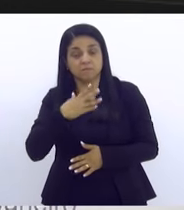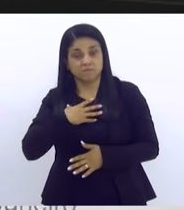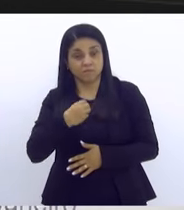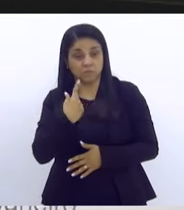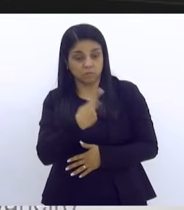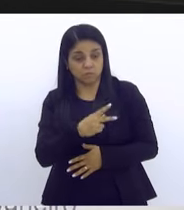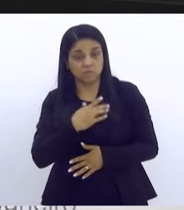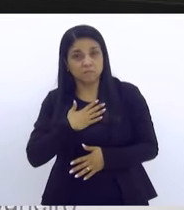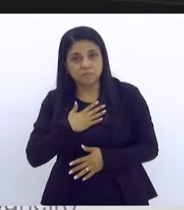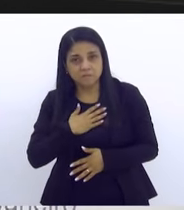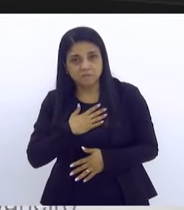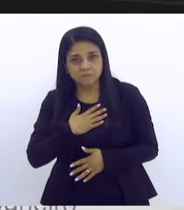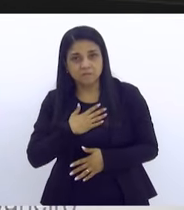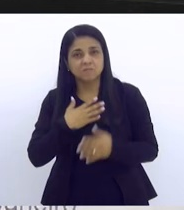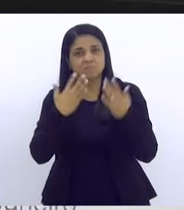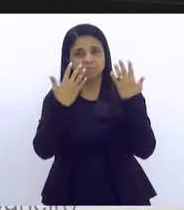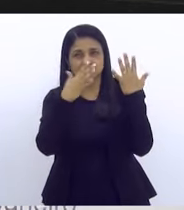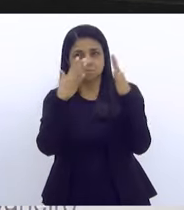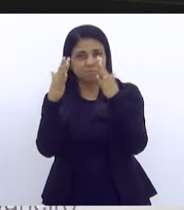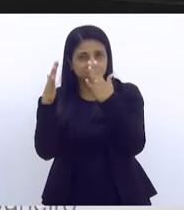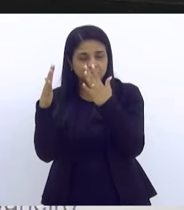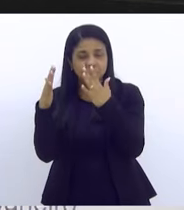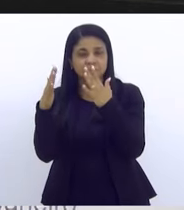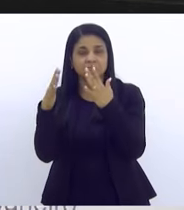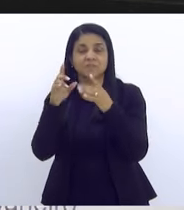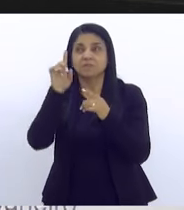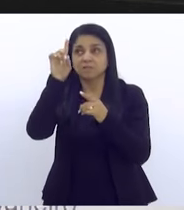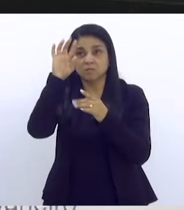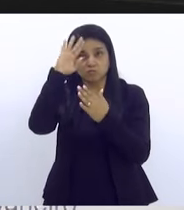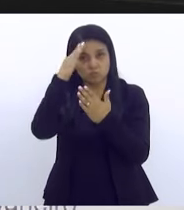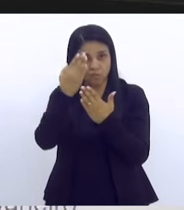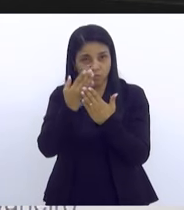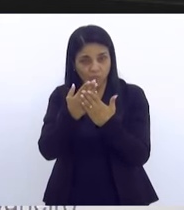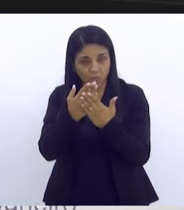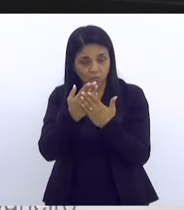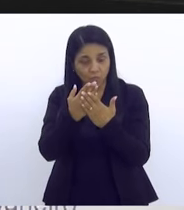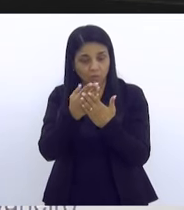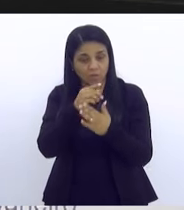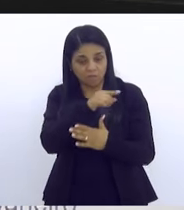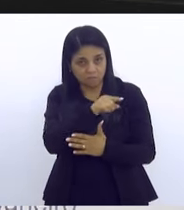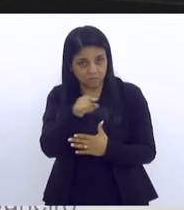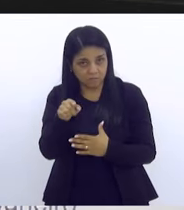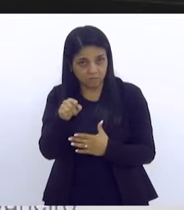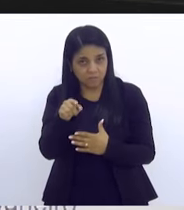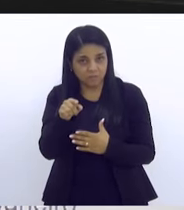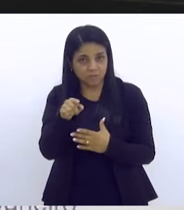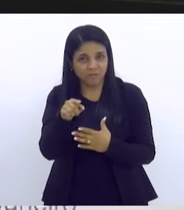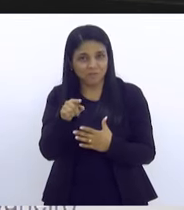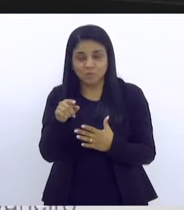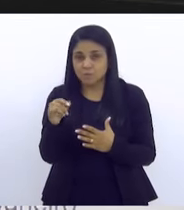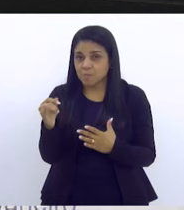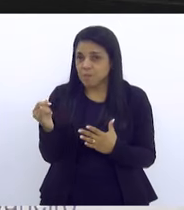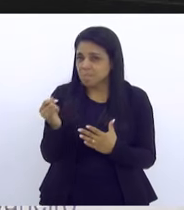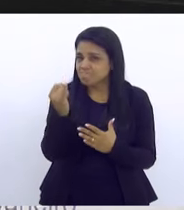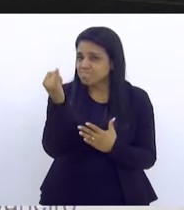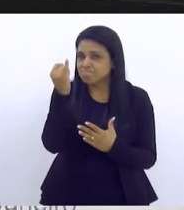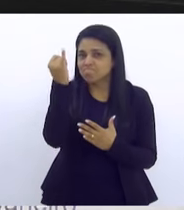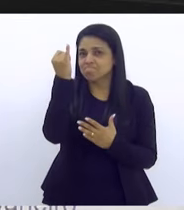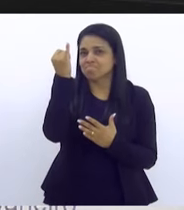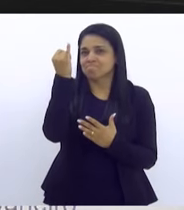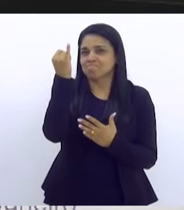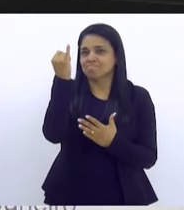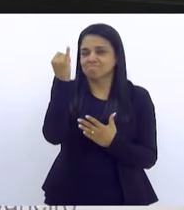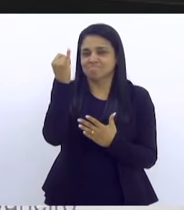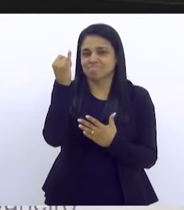muito parabenizar e dizer que Deus confiou a vocês uma joia. Essa